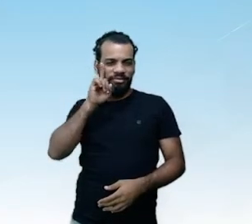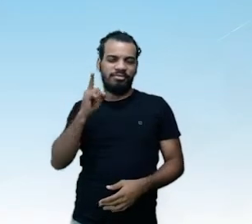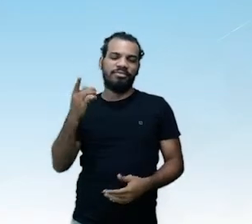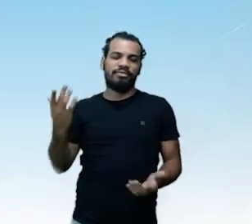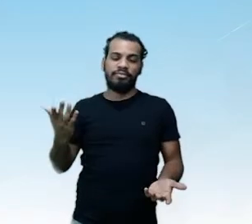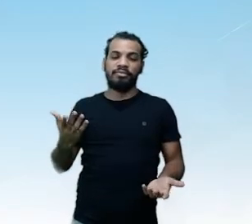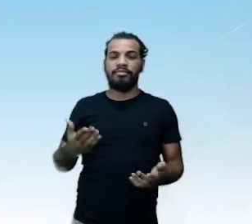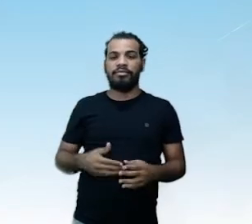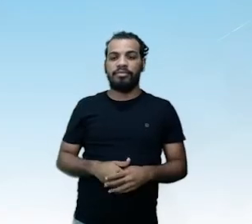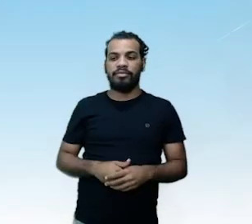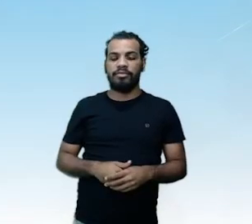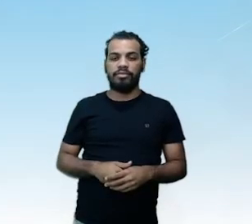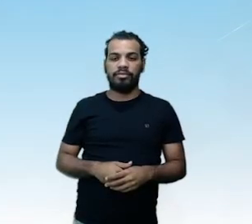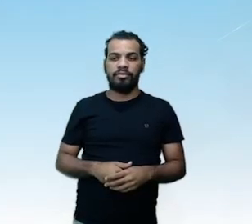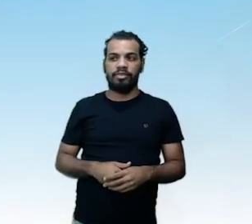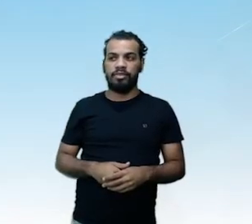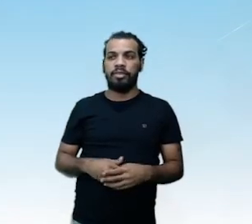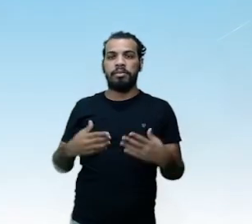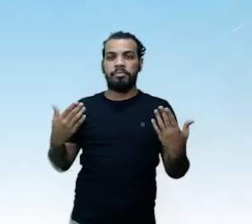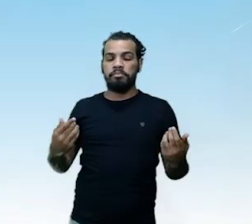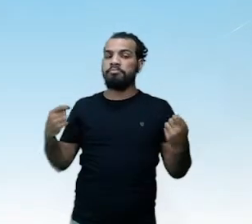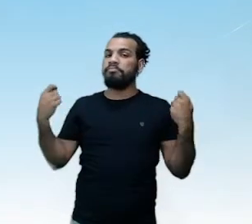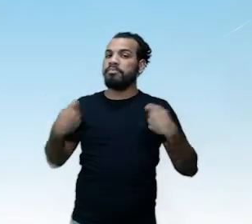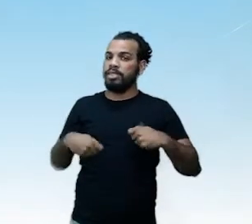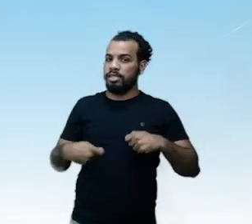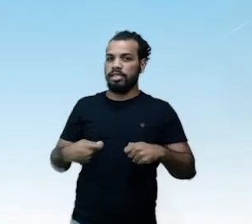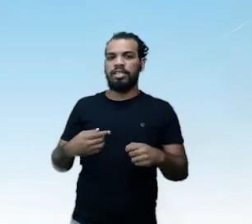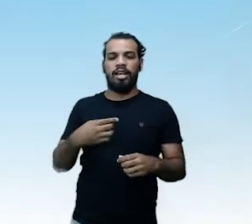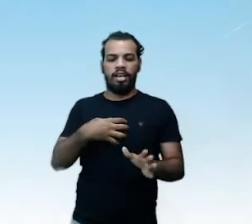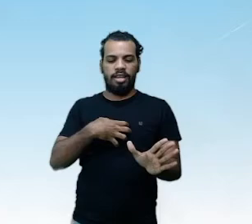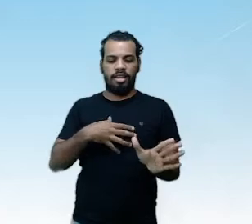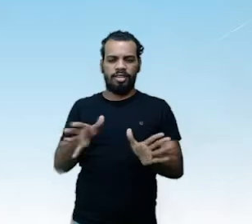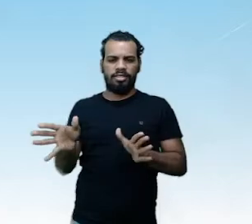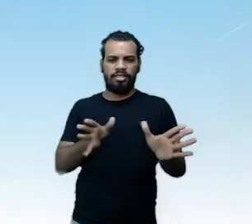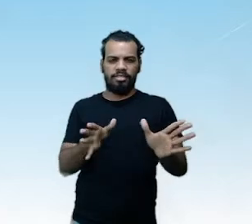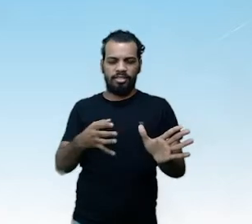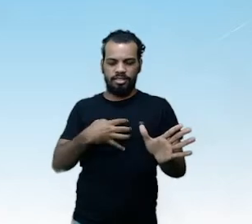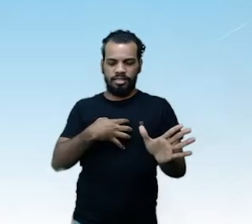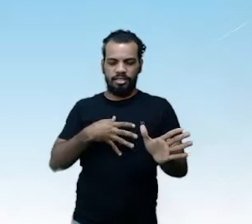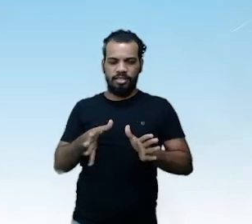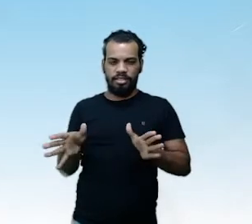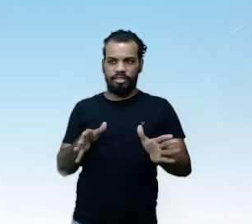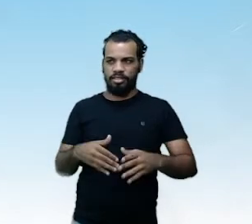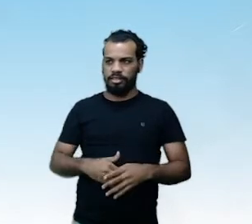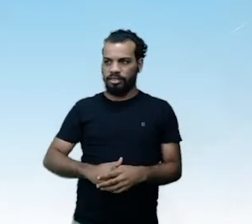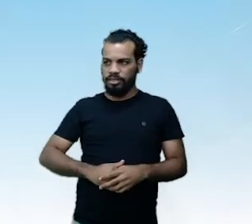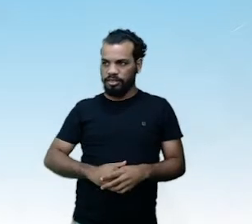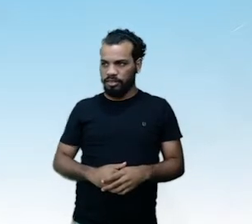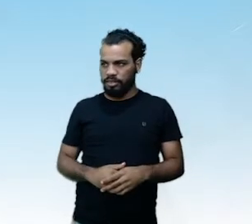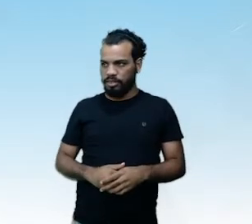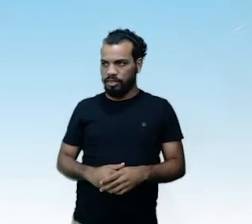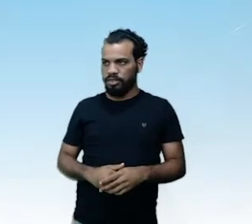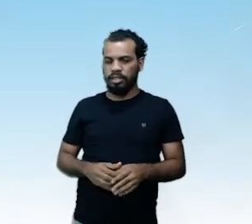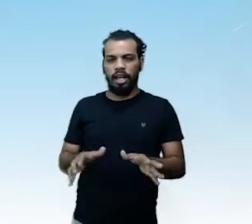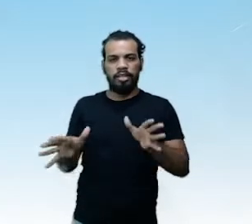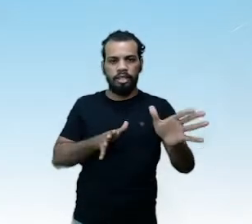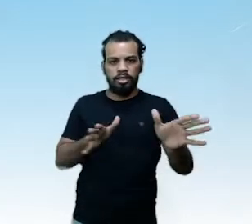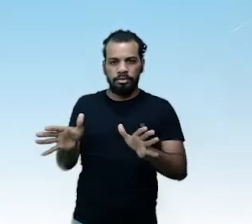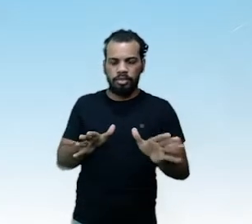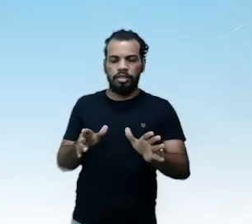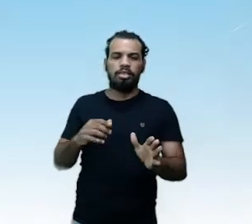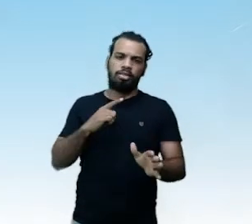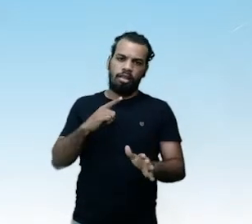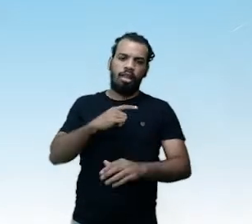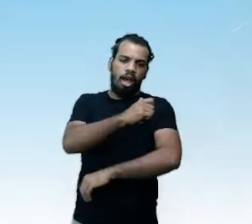em dia, nós temos que ter acessibilidade. Ou seja, alunos que são